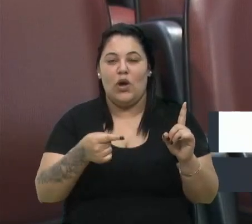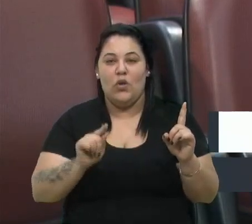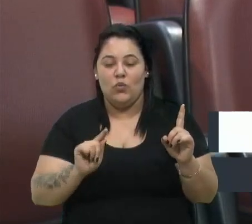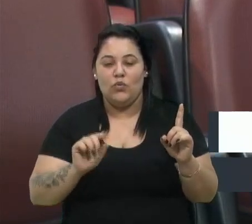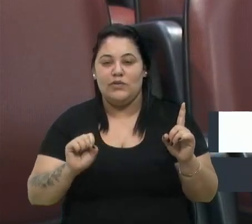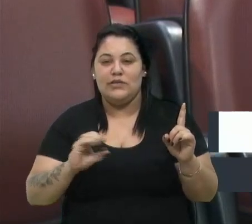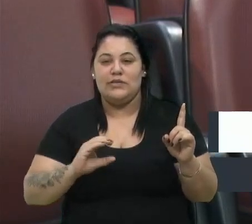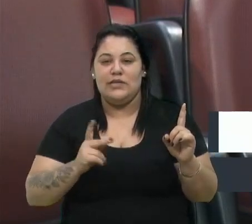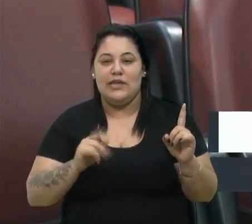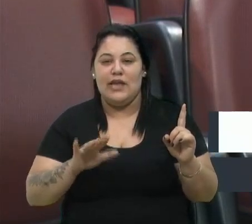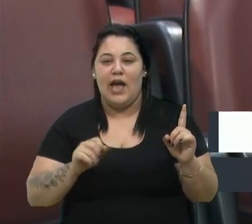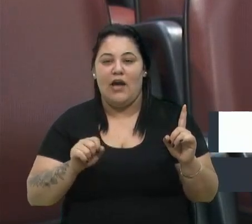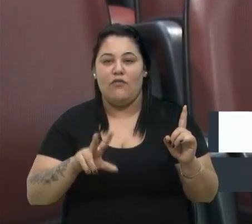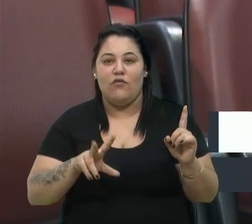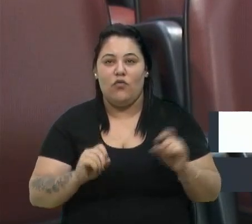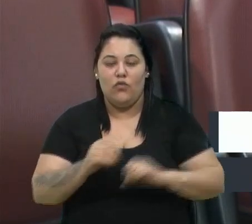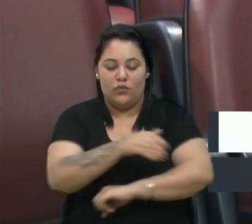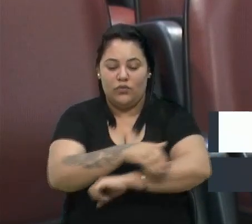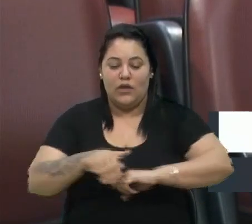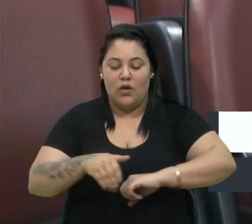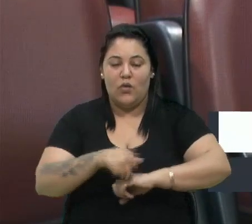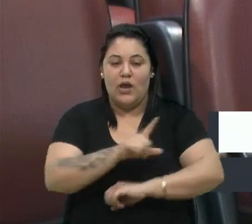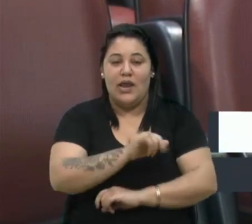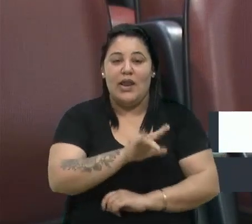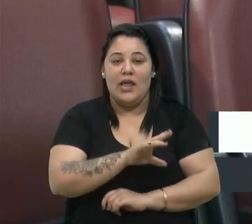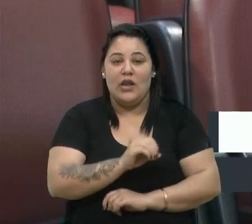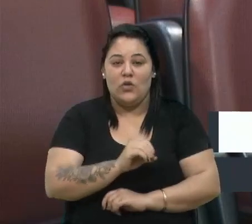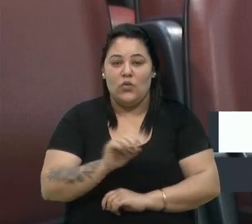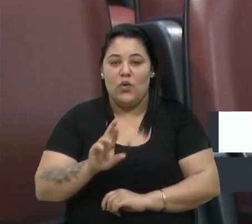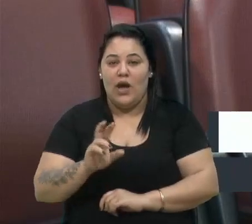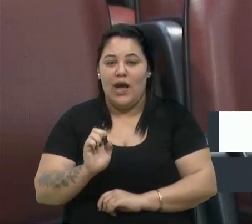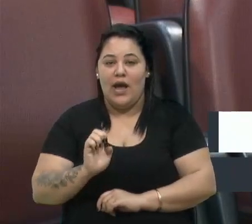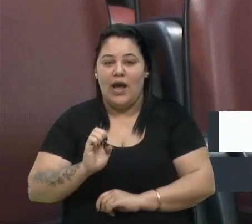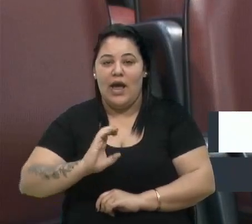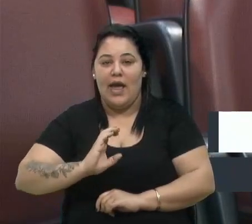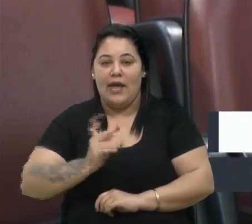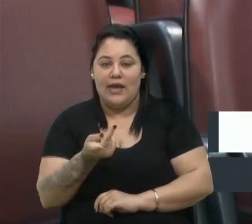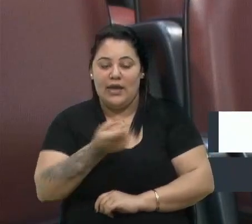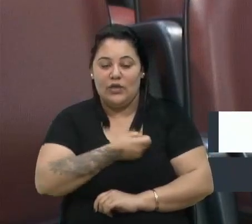Souza, na rua Lino Rec, número